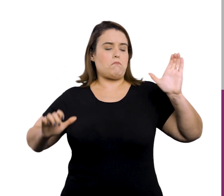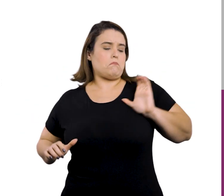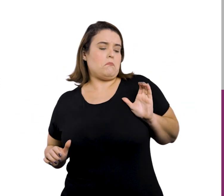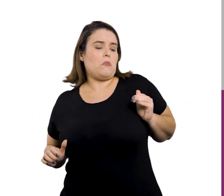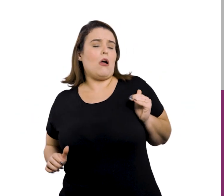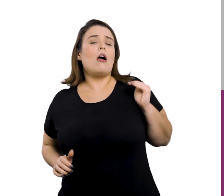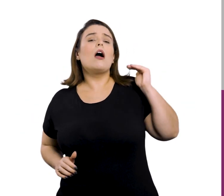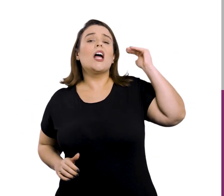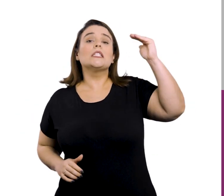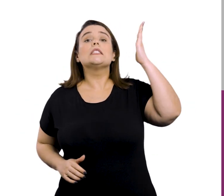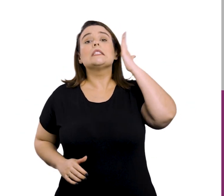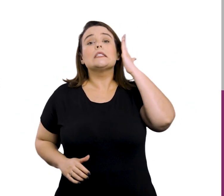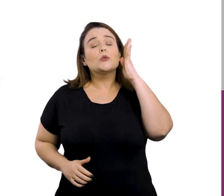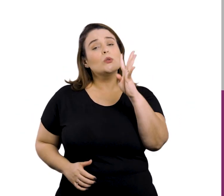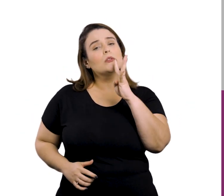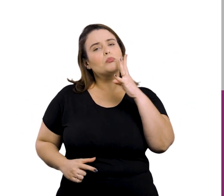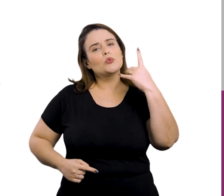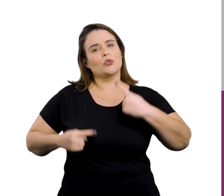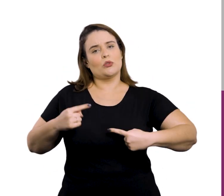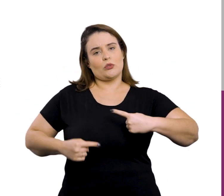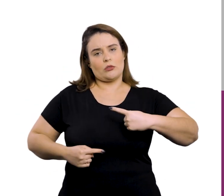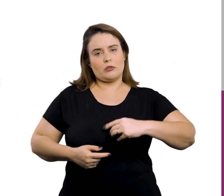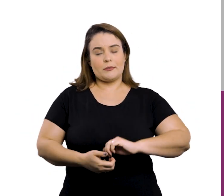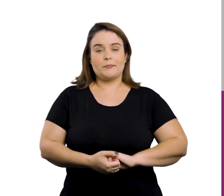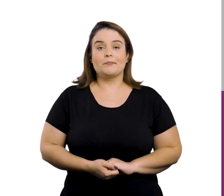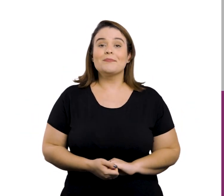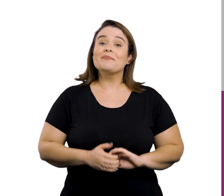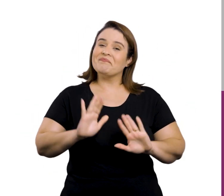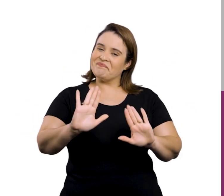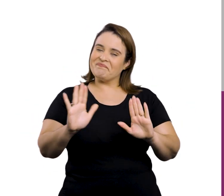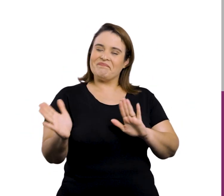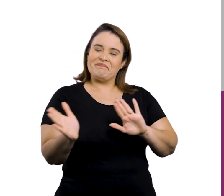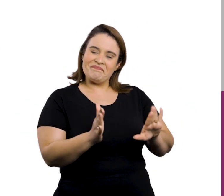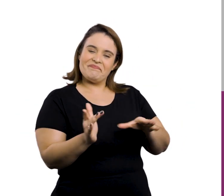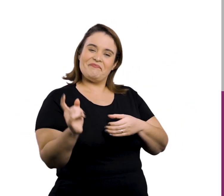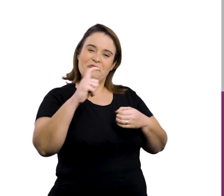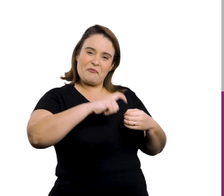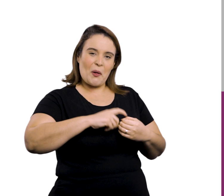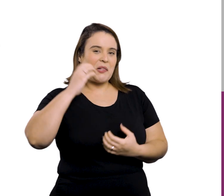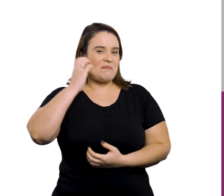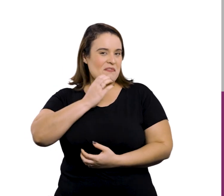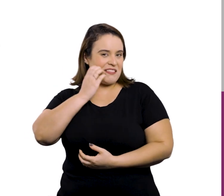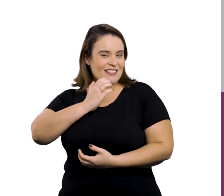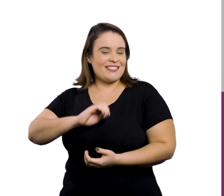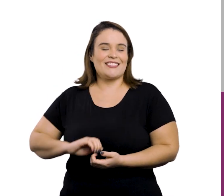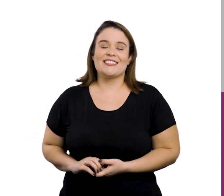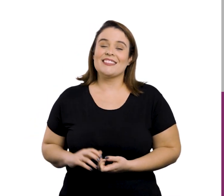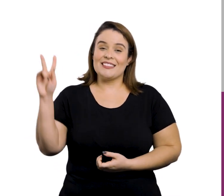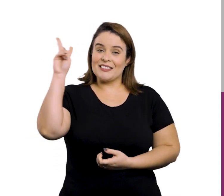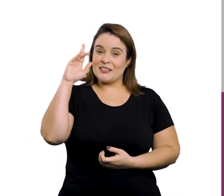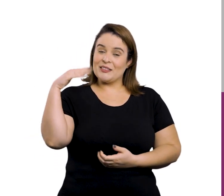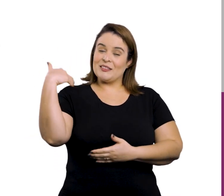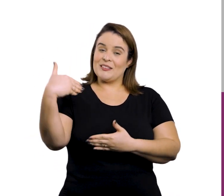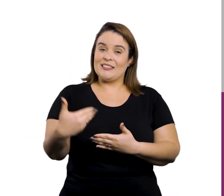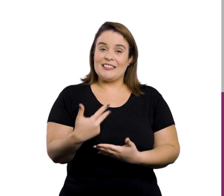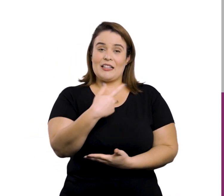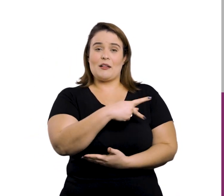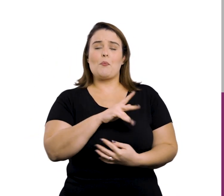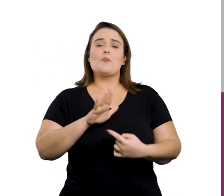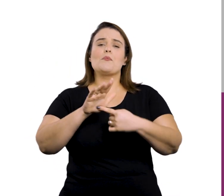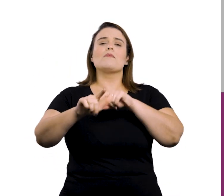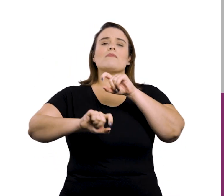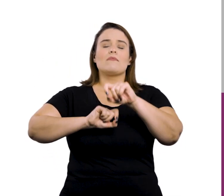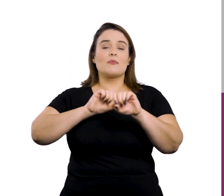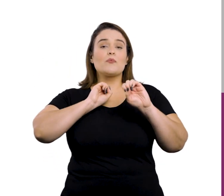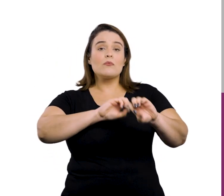continue elitizada e restrita aos poucos de sempre. Agora, voltando a Paulo Freire, parte do seu legado